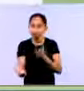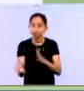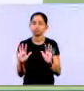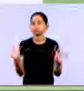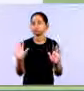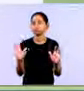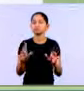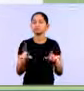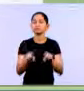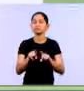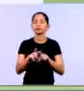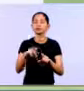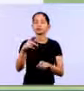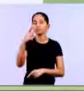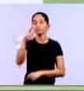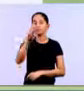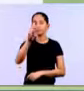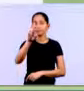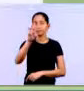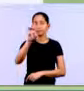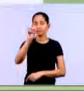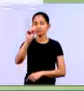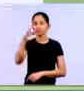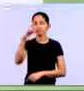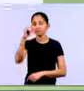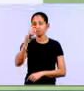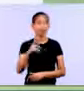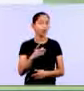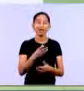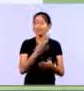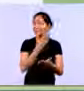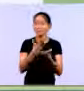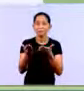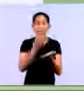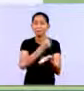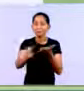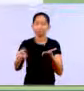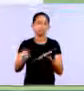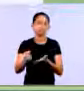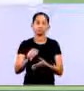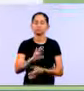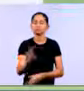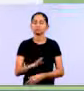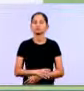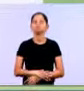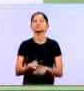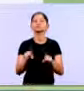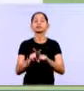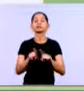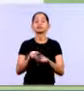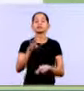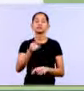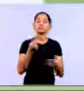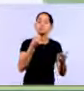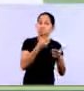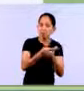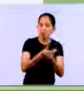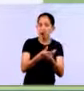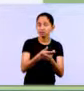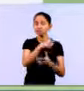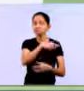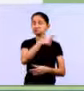A prescrição, quando o Estado perde o direito de cobrar o tributo. A conversão em depósito, quando